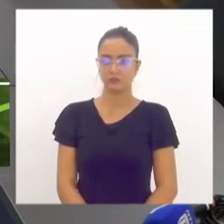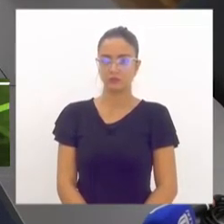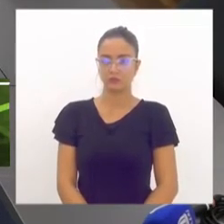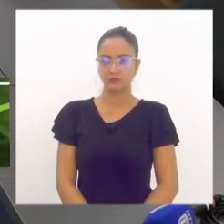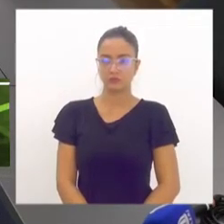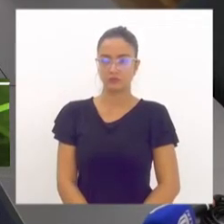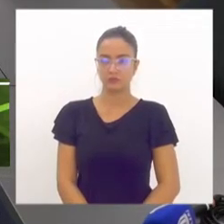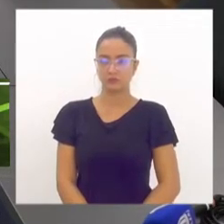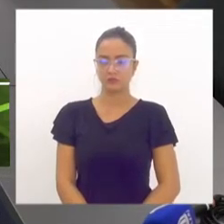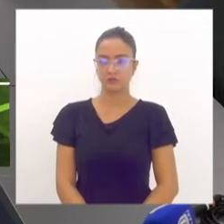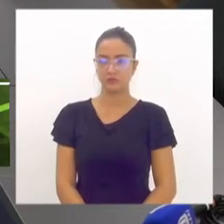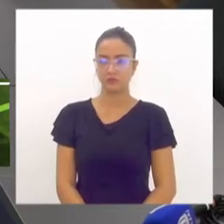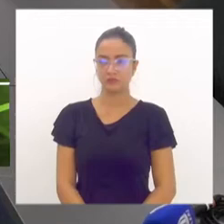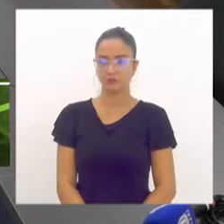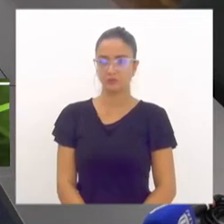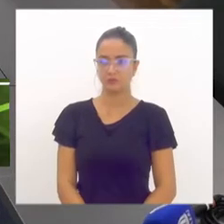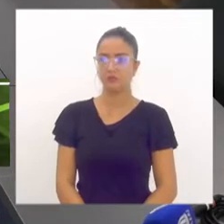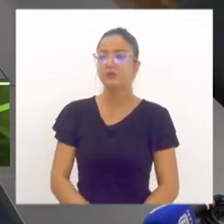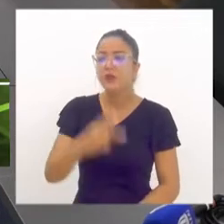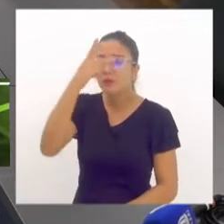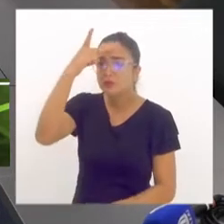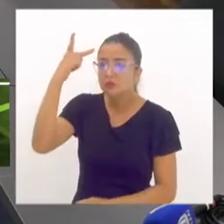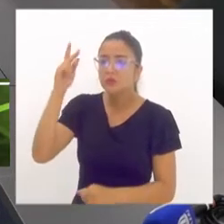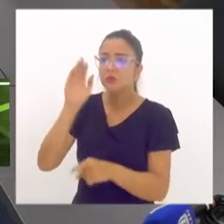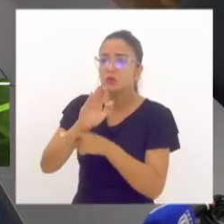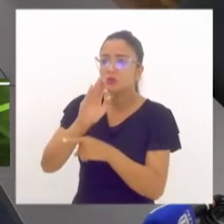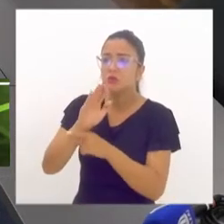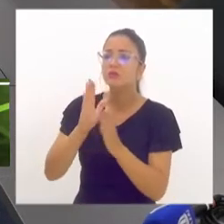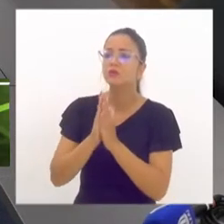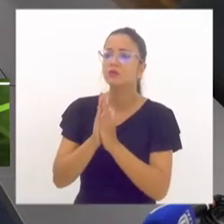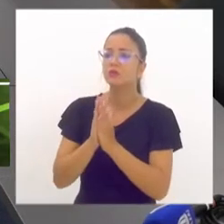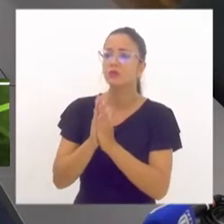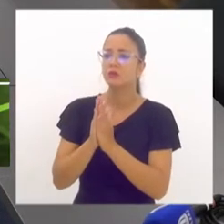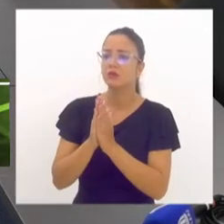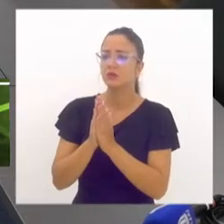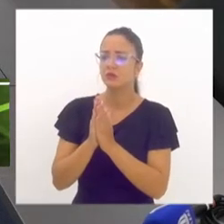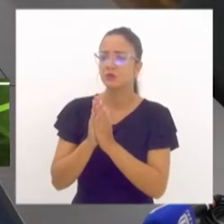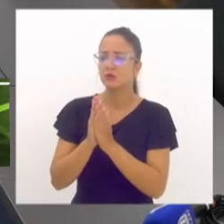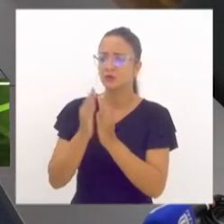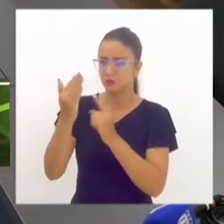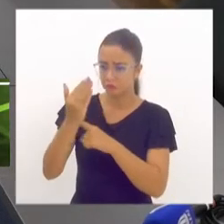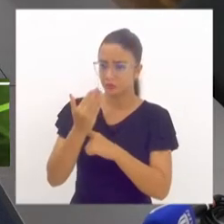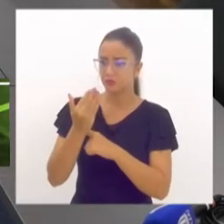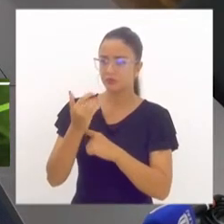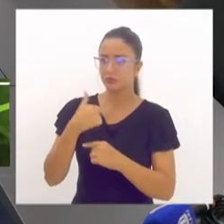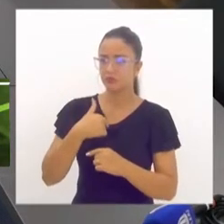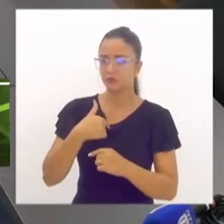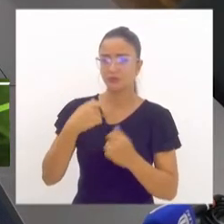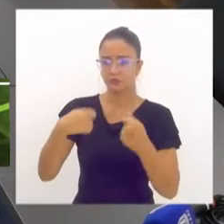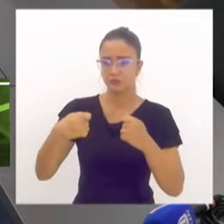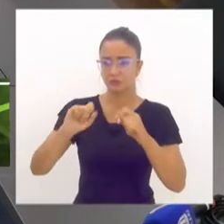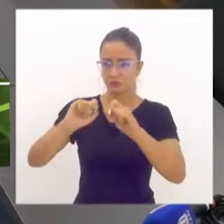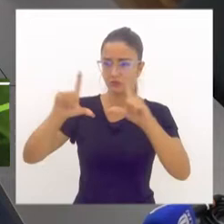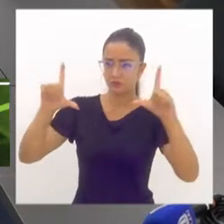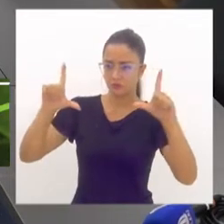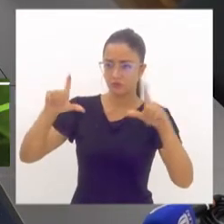Oi, por favor, quem está na assessoria técnica, me habilitar aqui para poder compartilhar o arquivo.